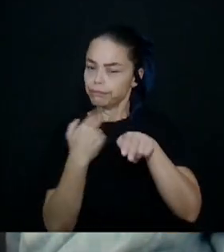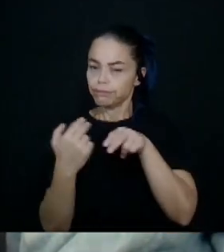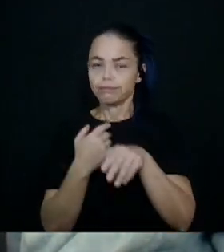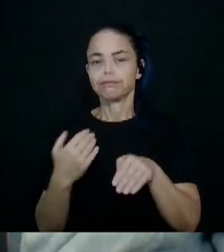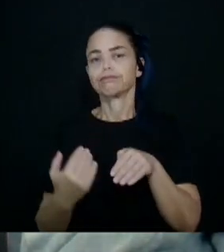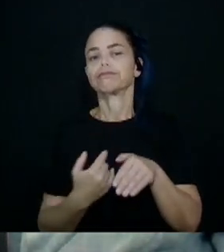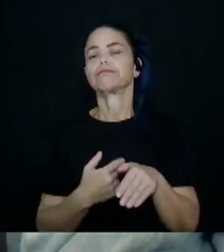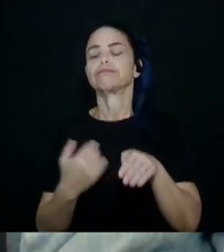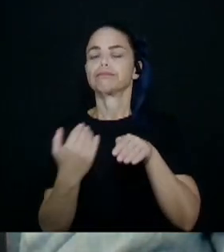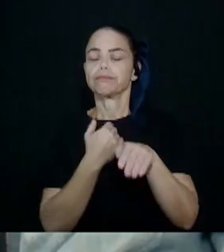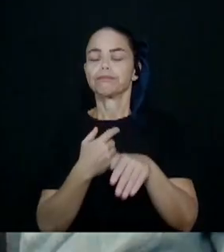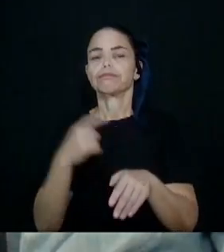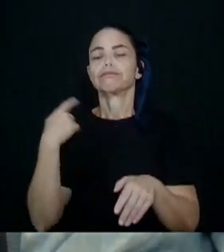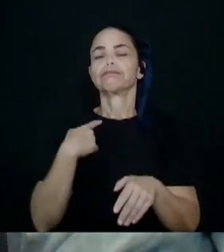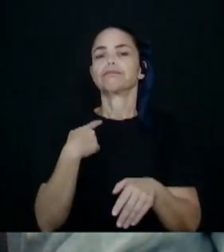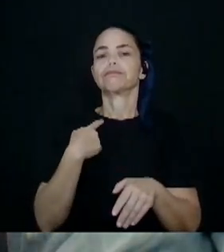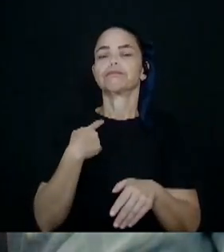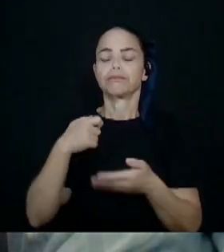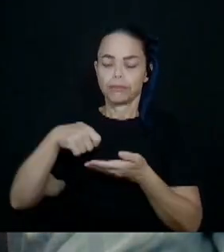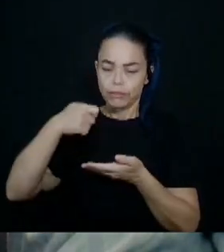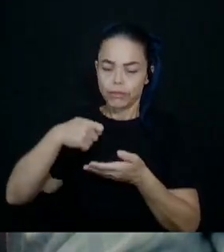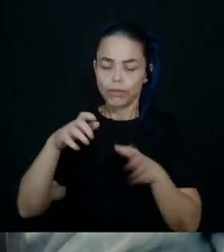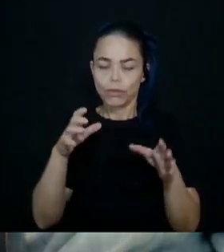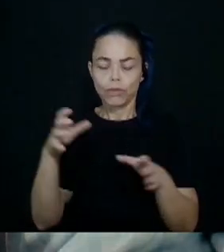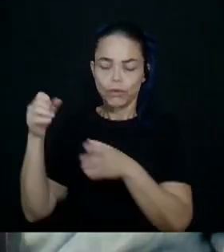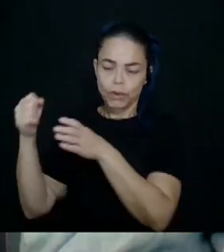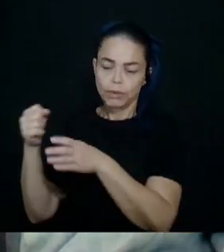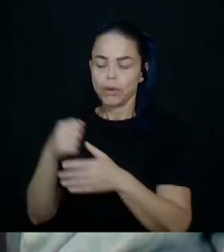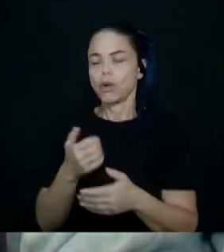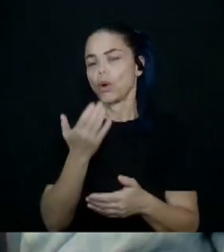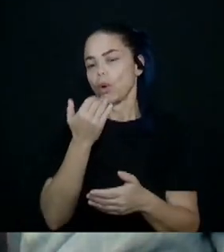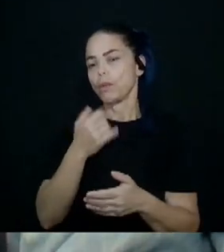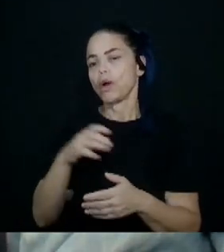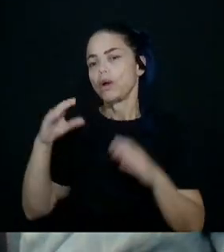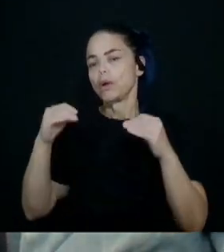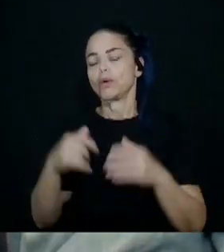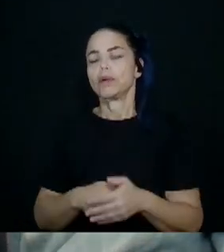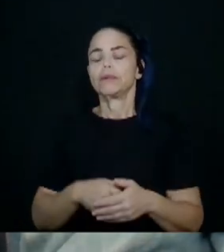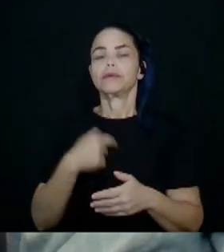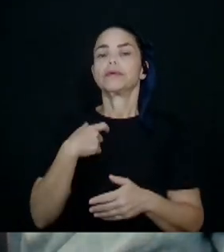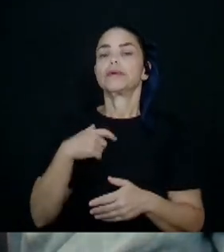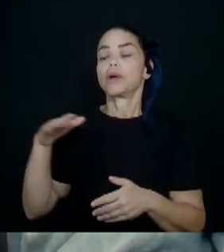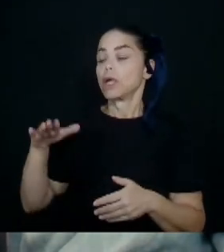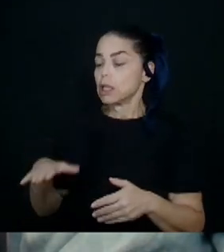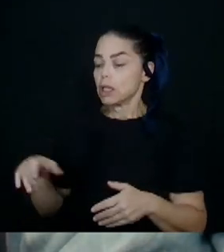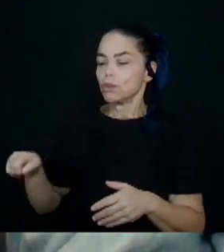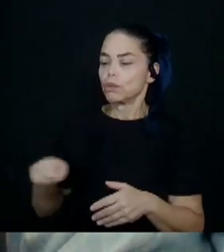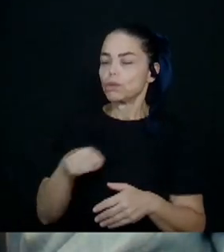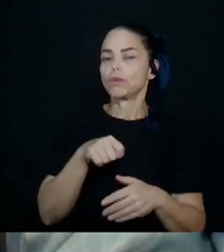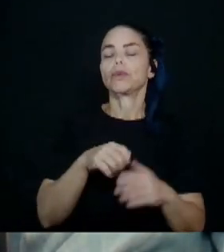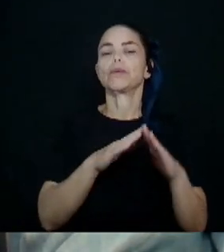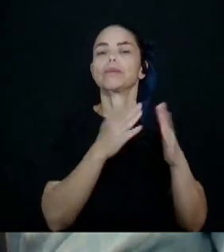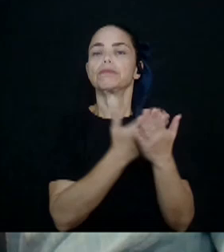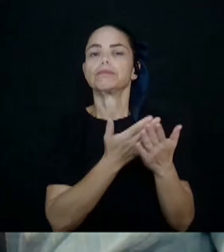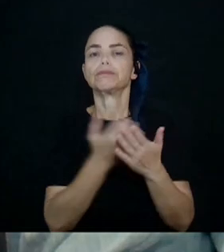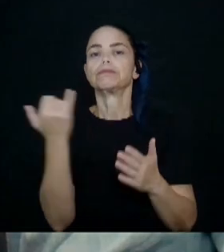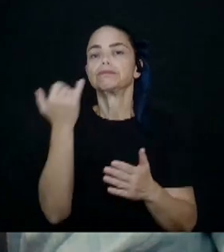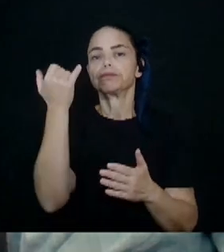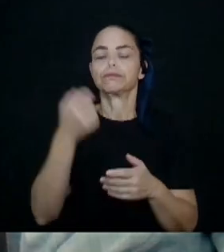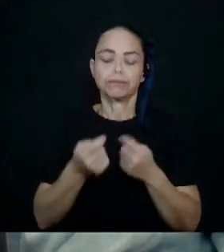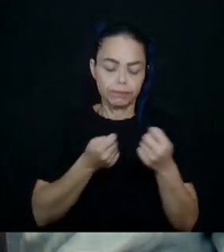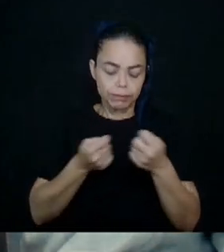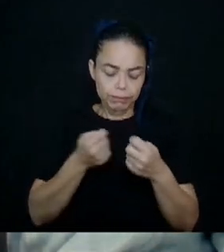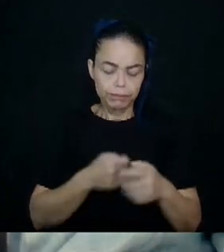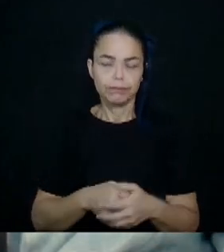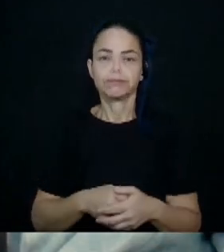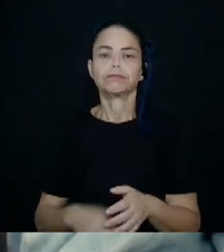que eu vou fazer de janta? Vou separar? Vou levar a criança na escola? Enfim. Mas é importante a gente ter o controle dos nossos pensamentos,